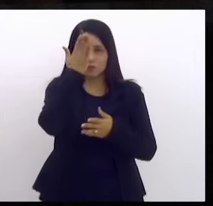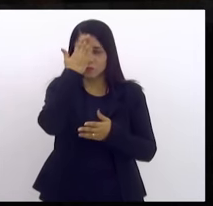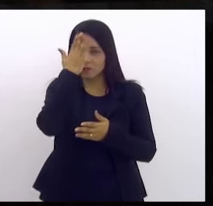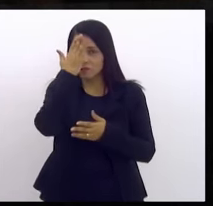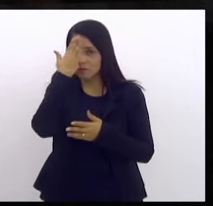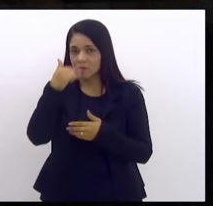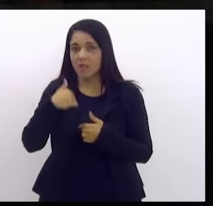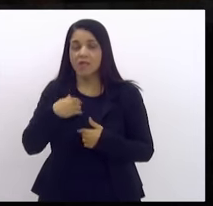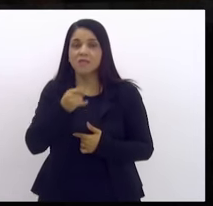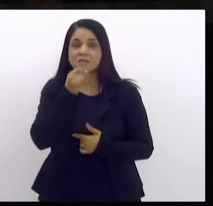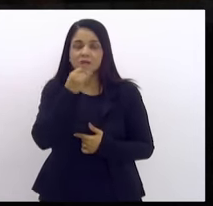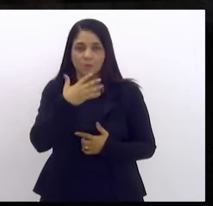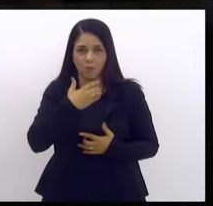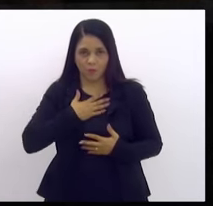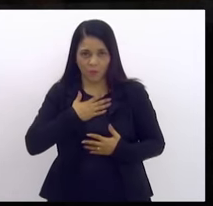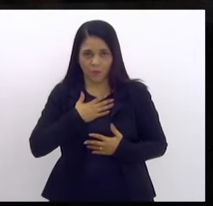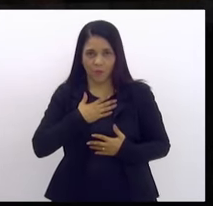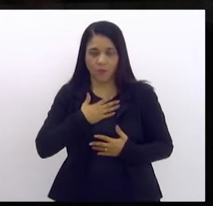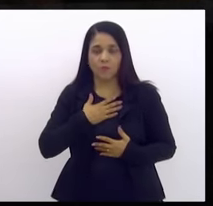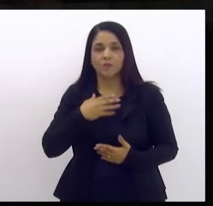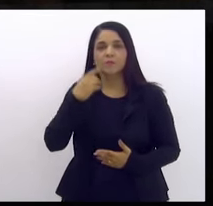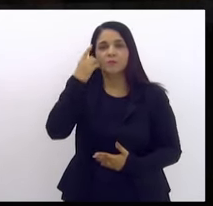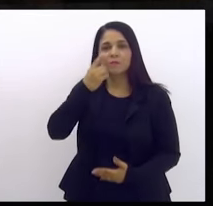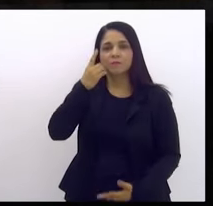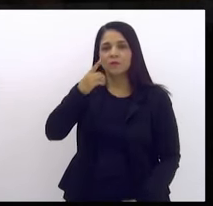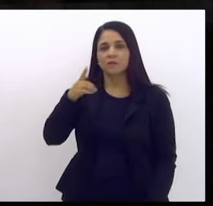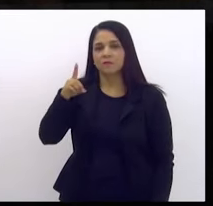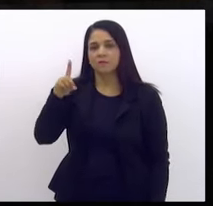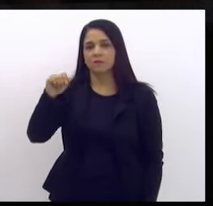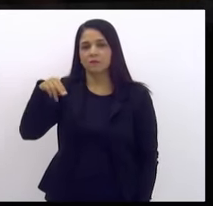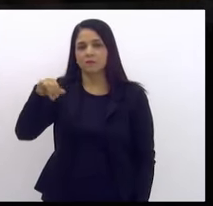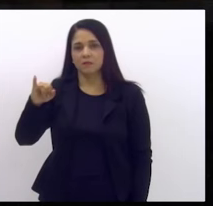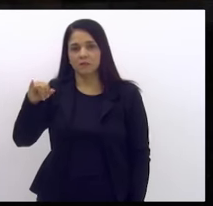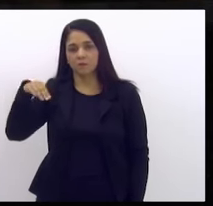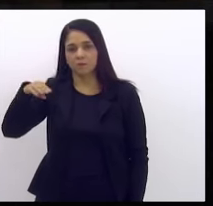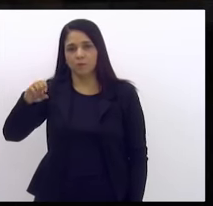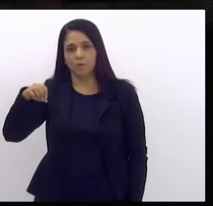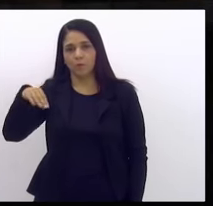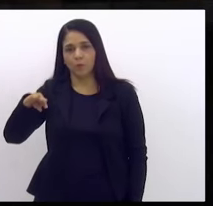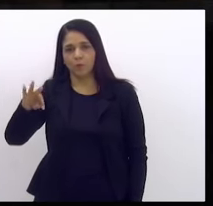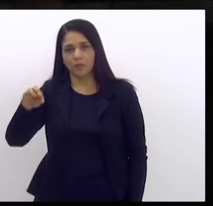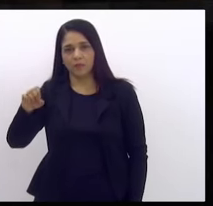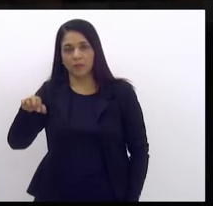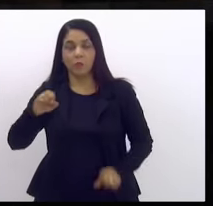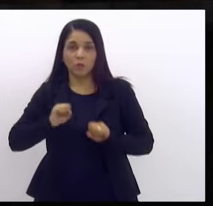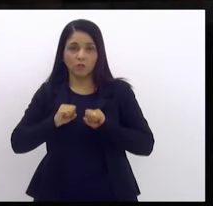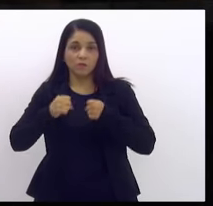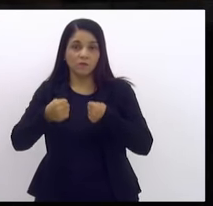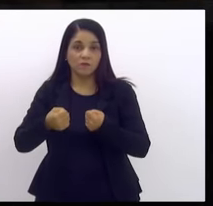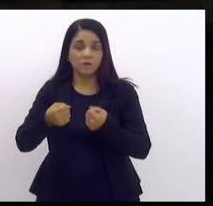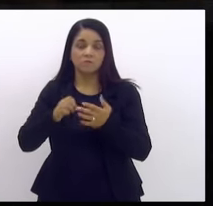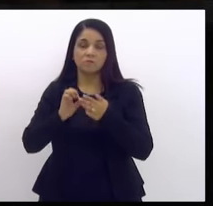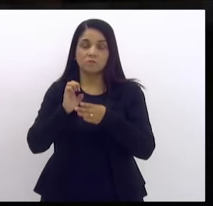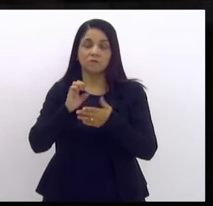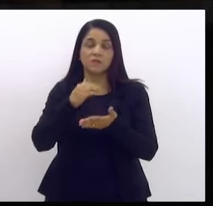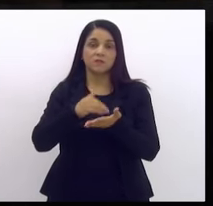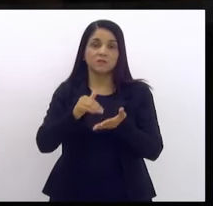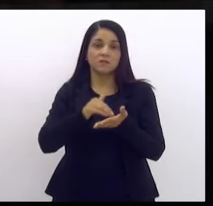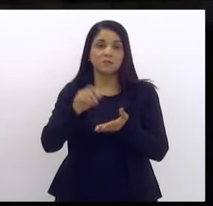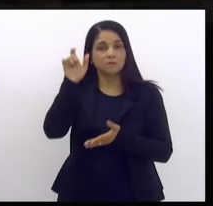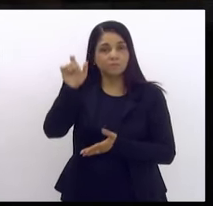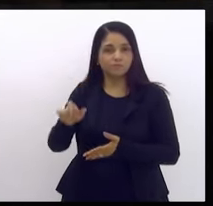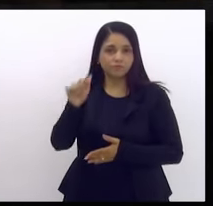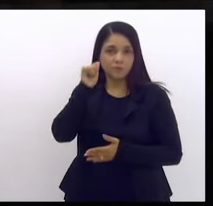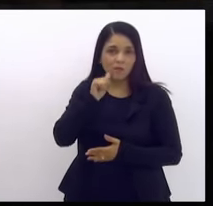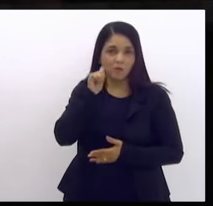por exemplo, como a deputada Dani Monteiro, eu sou um defensor da Secretaria da Mulher.